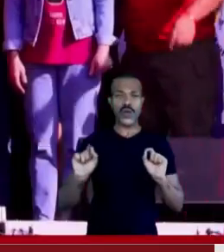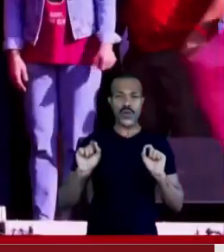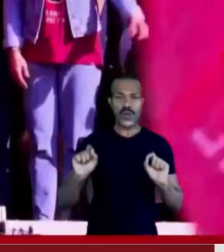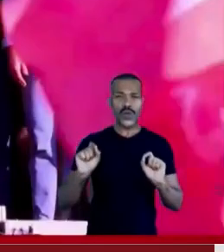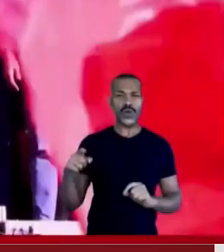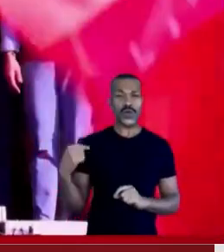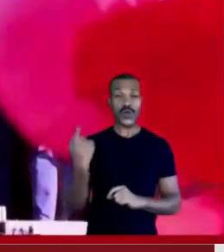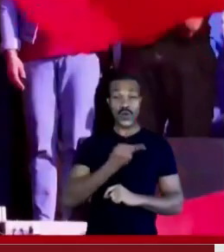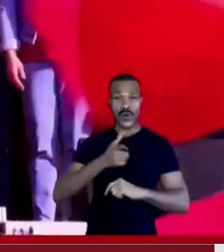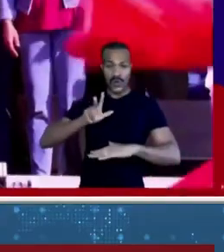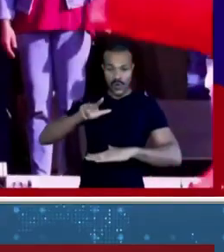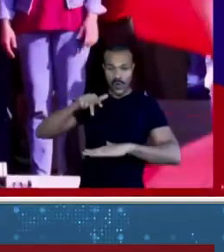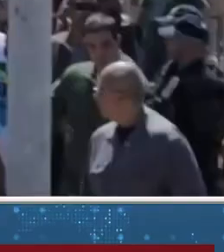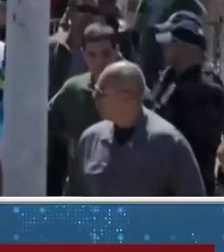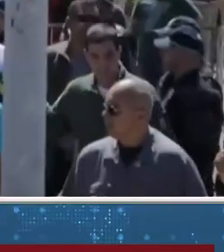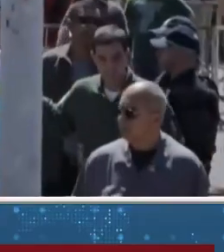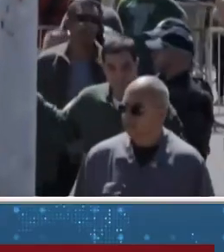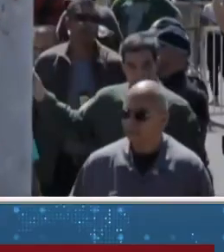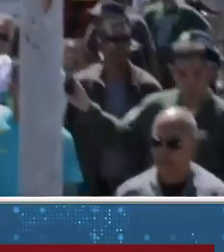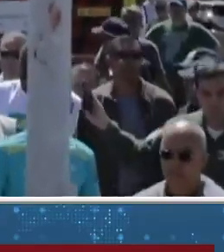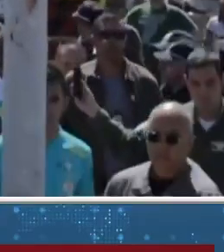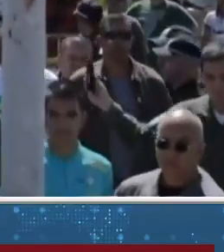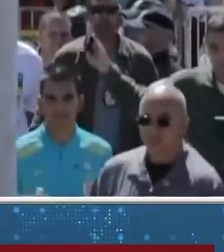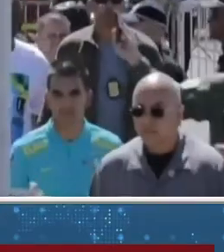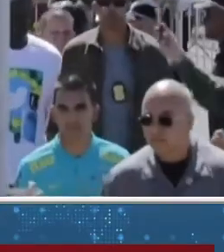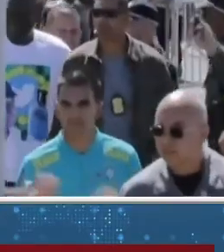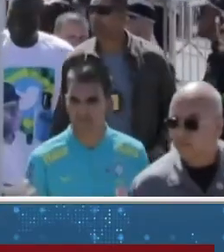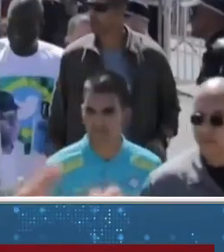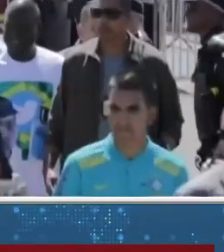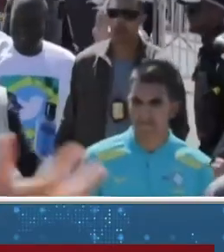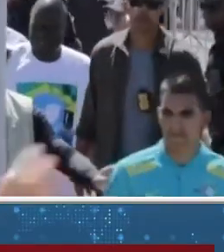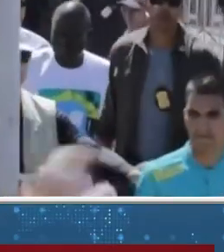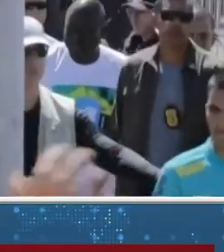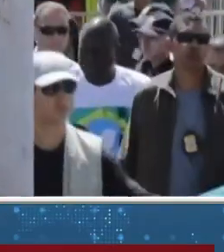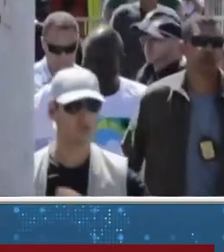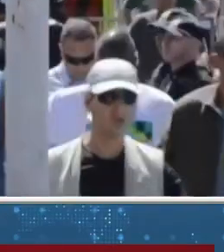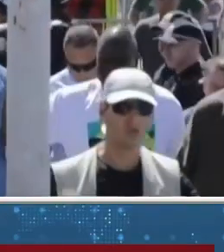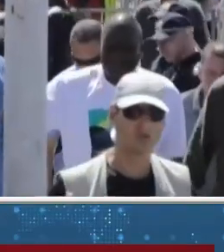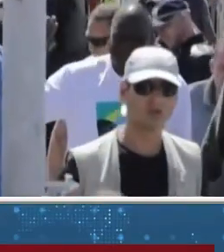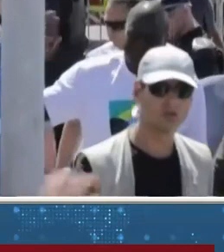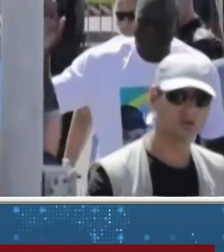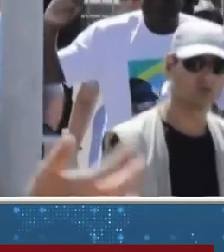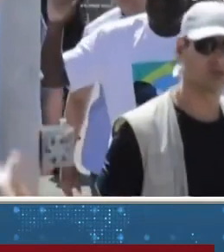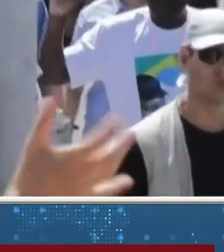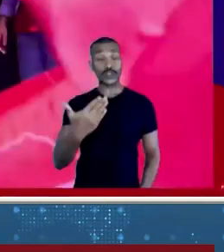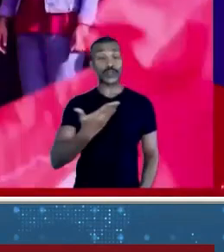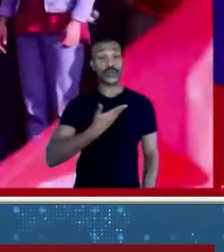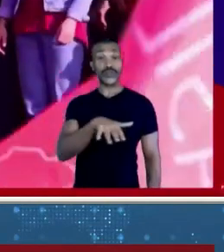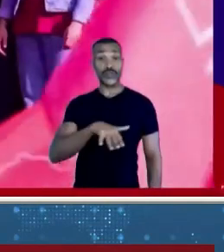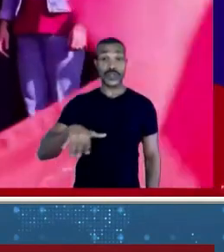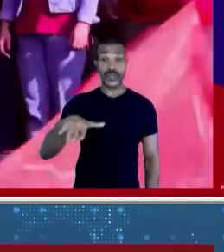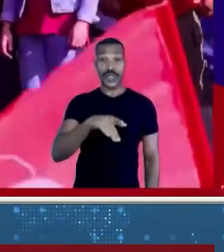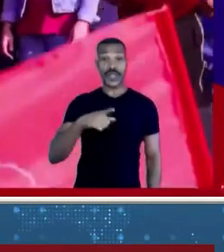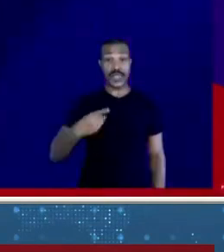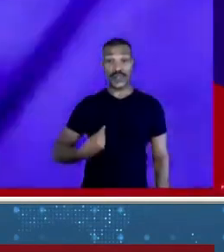né? A candidata Simone tem feito também um trabalho tentando convencer determinados eleitores, mas com a postura que ainda